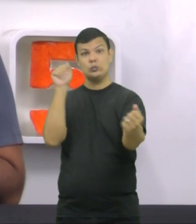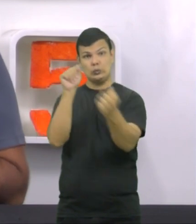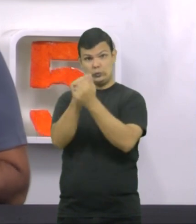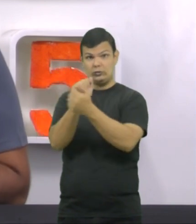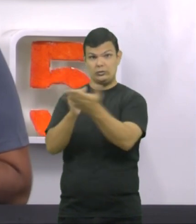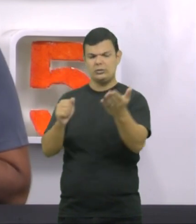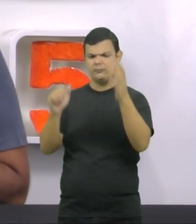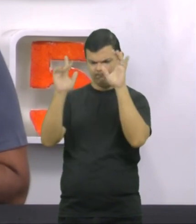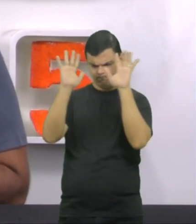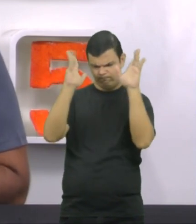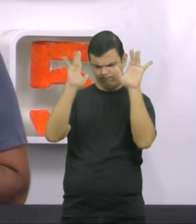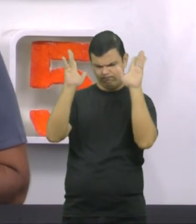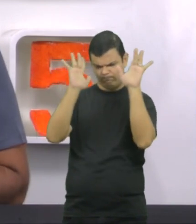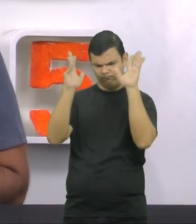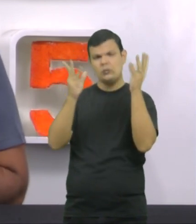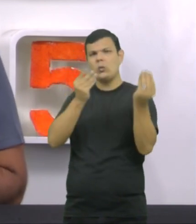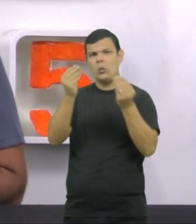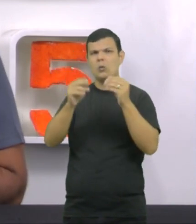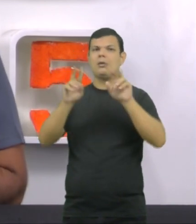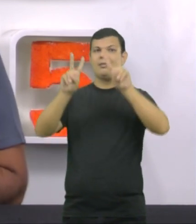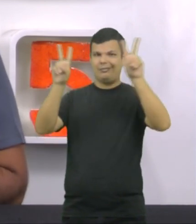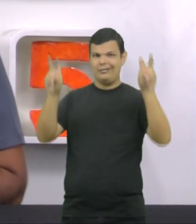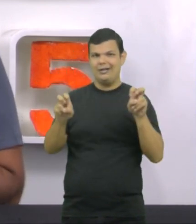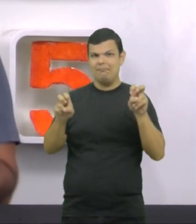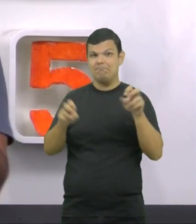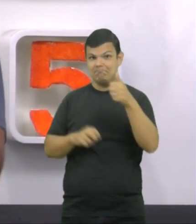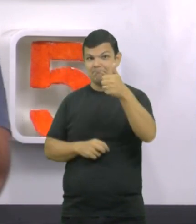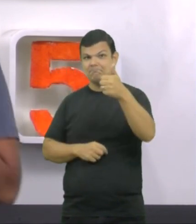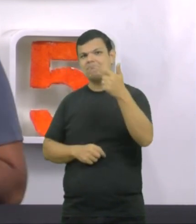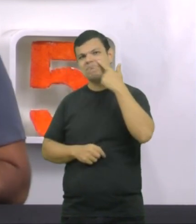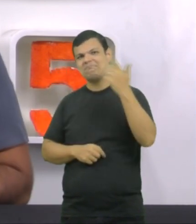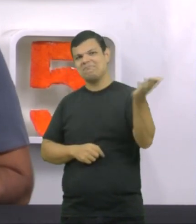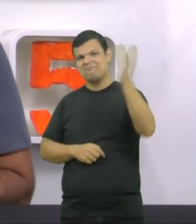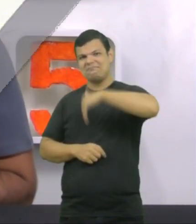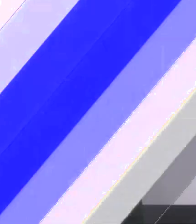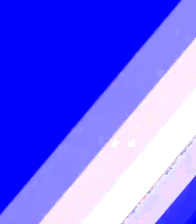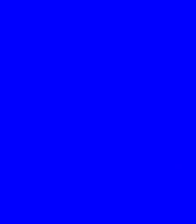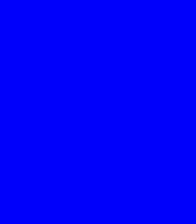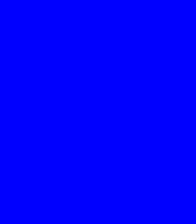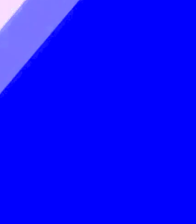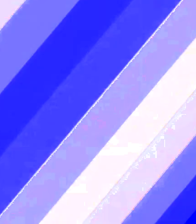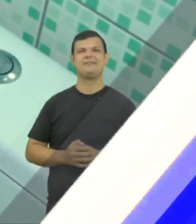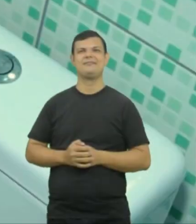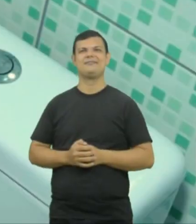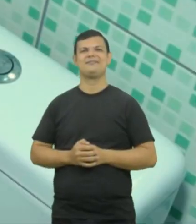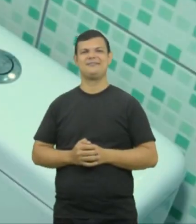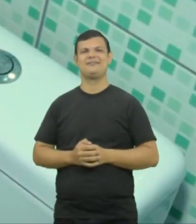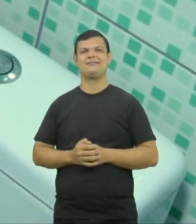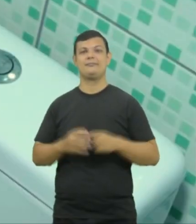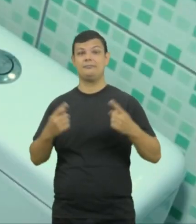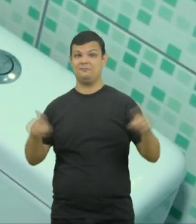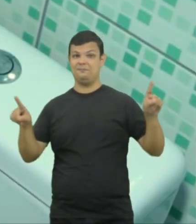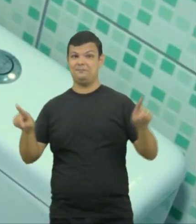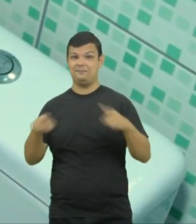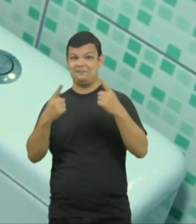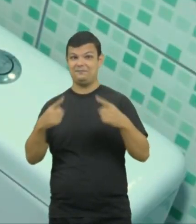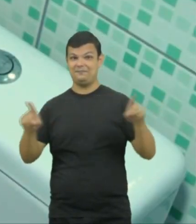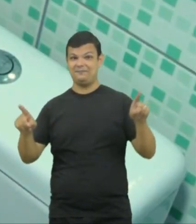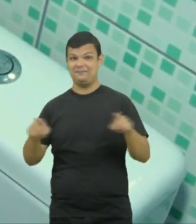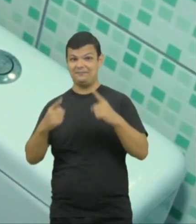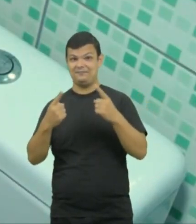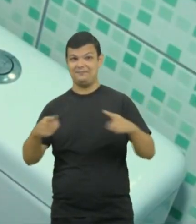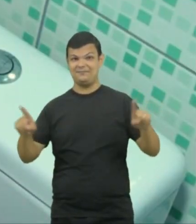muitas pessoas, né? Então nós, enquanto sociedade, temos a obrigação de combater esse mal para evitar maiores problemas, não é verdade?